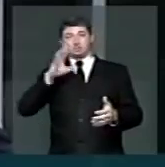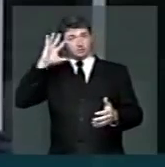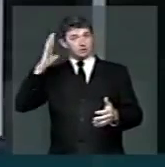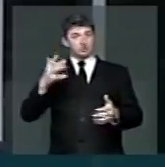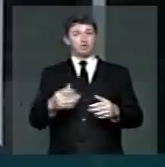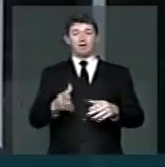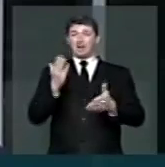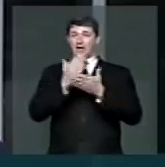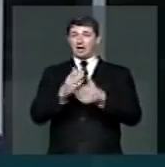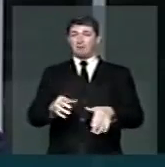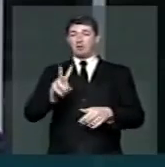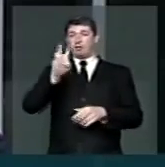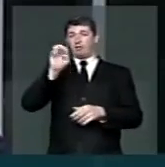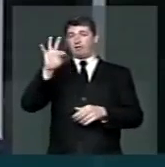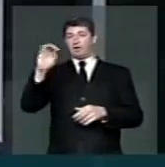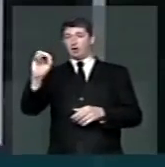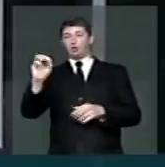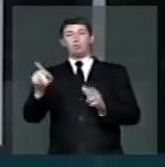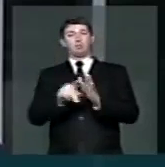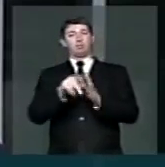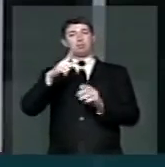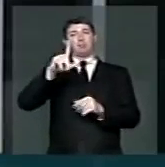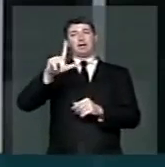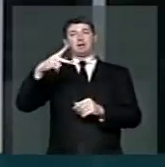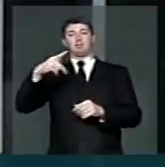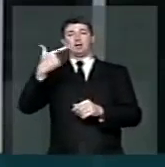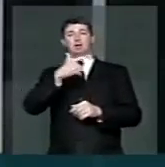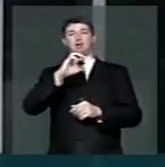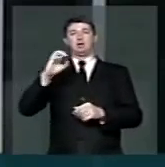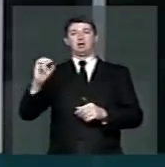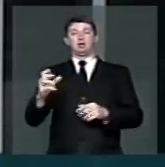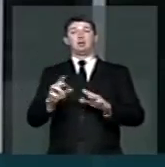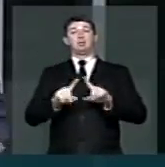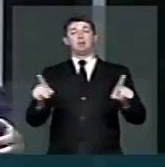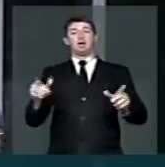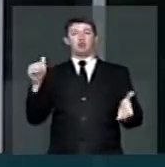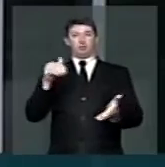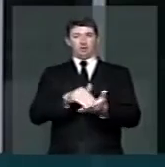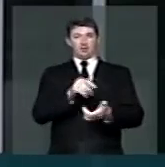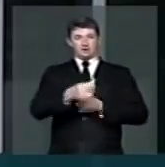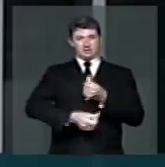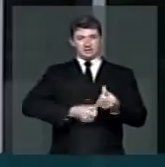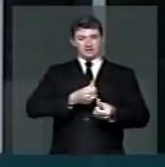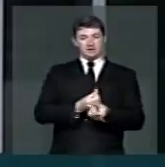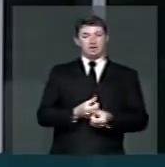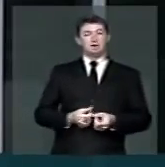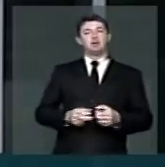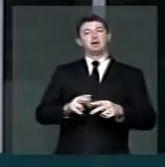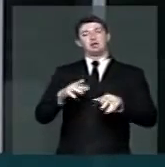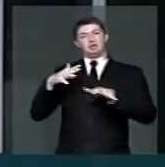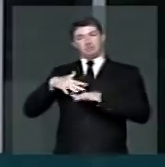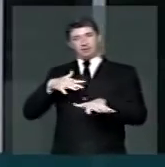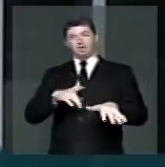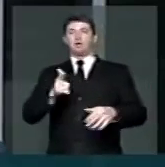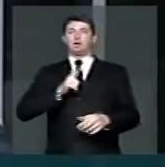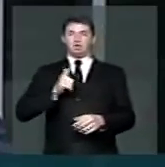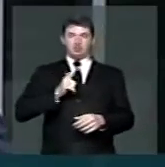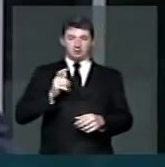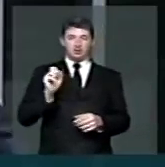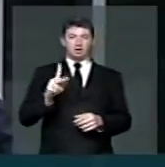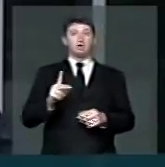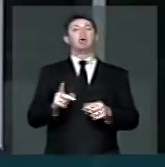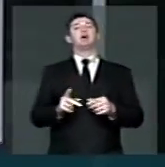e derrubar o veto ao PLP 200. Porém, mais ao final do semestre, após as manifestações que ocorreram